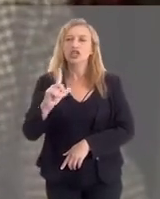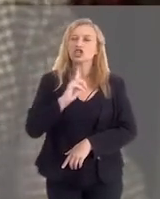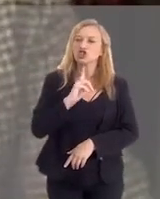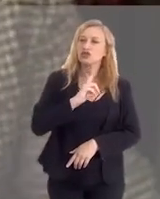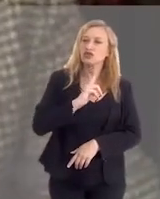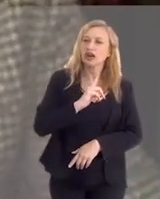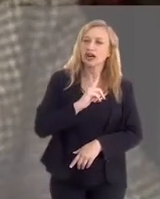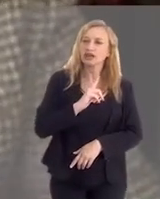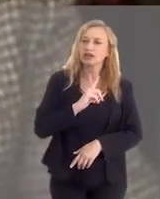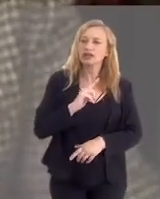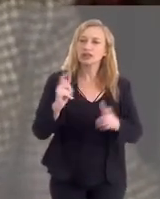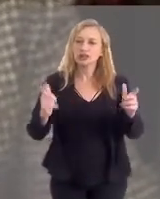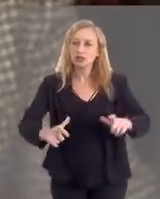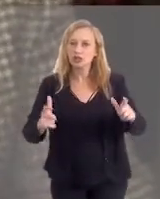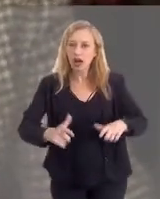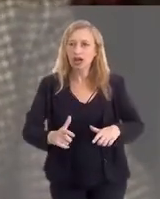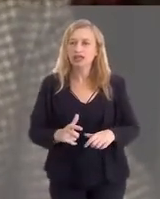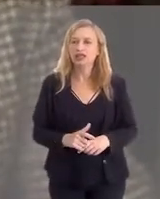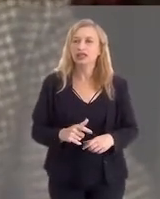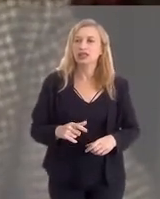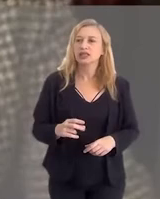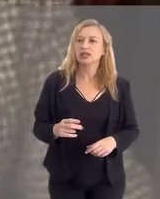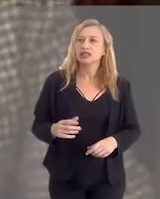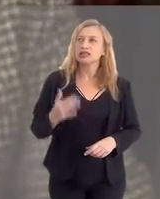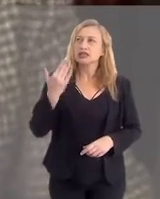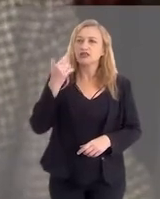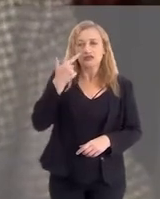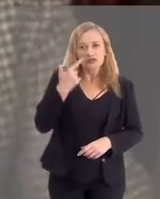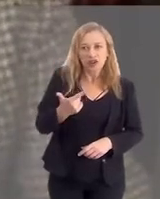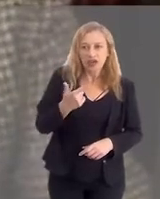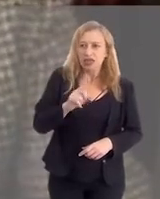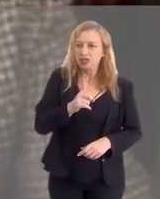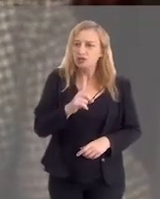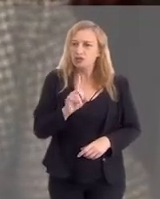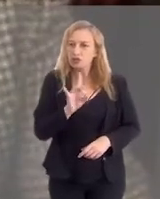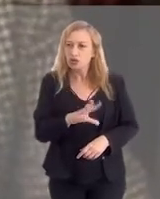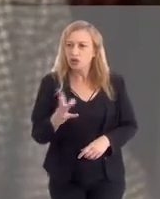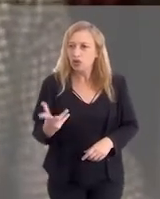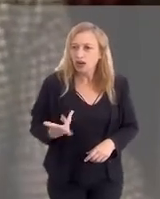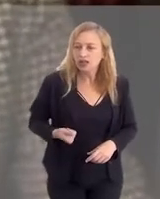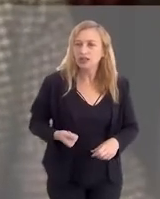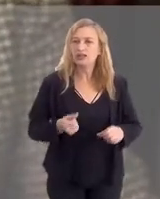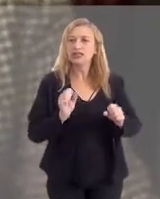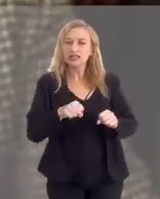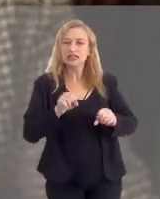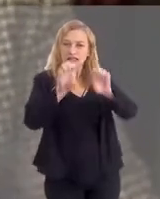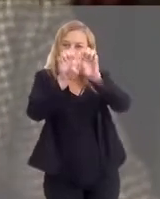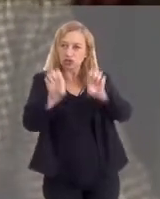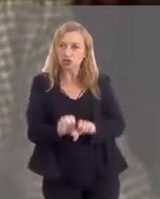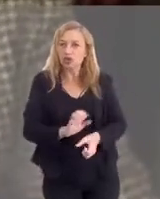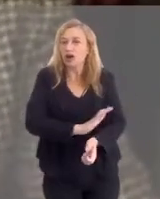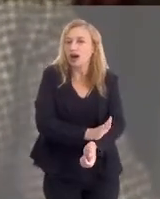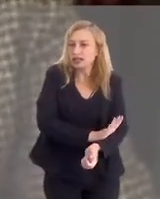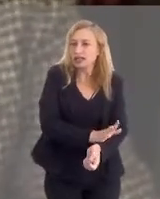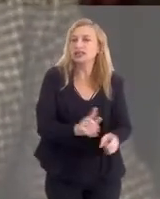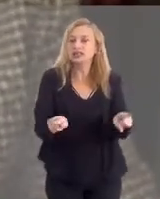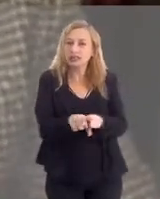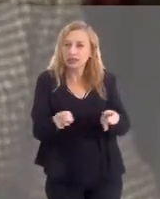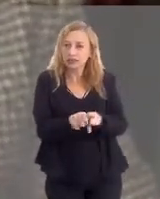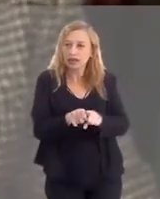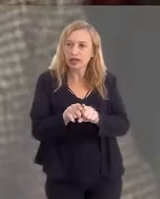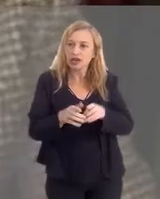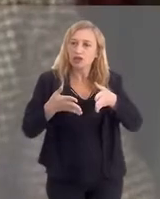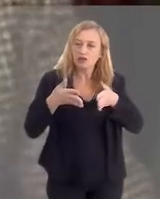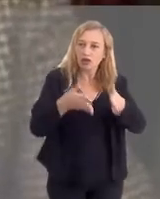mulheres estivessem nesses palcos. E aí a gente saca que não era só questão de qualificação, que era racismo estrutural,